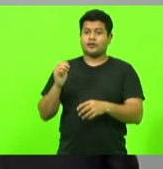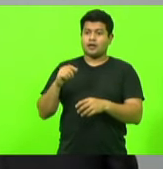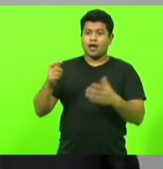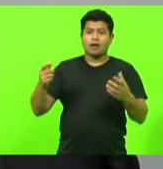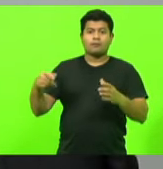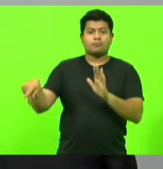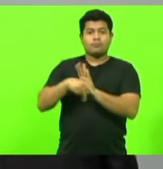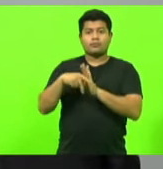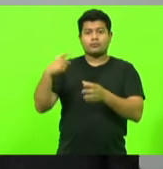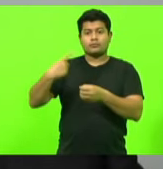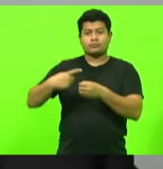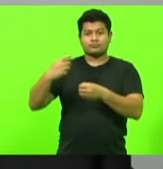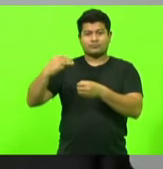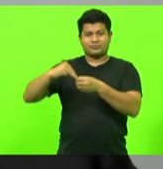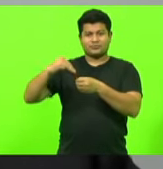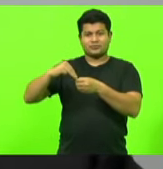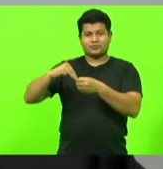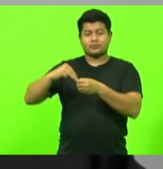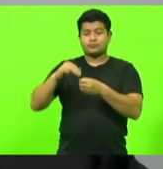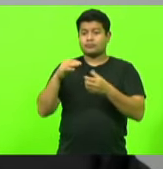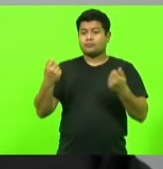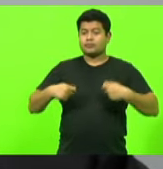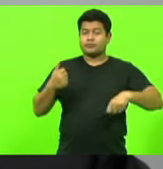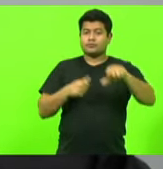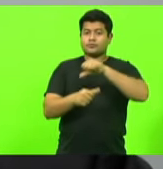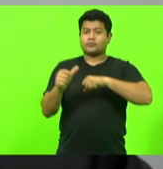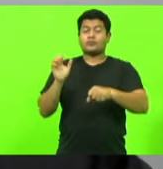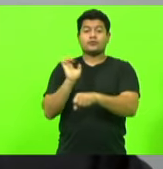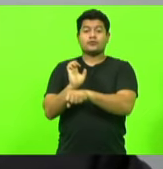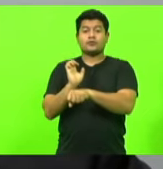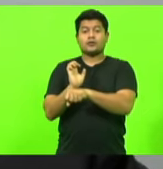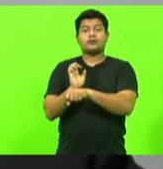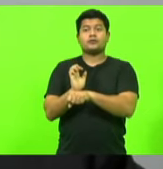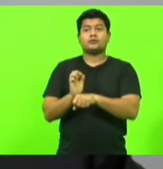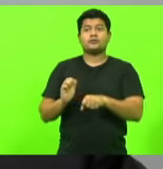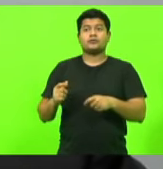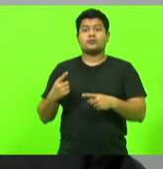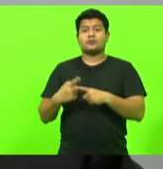de um aporte, haja vista que vai reduzir